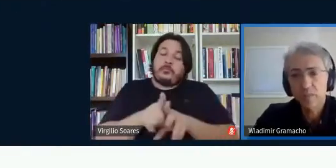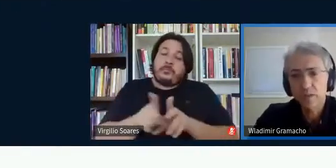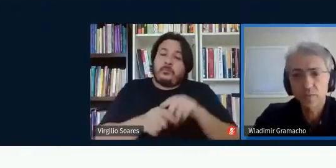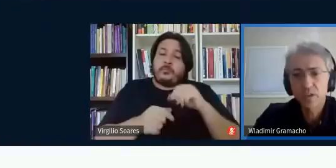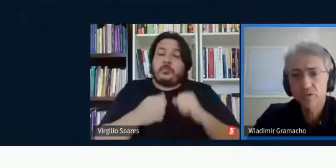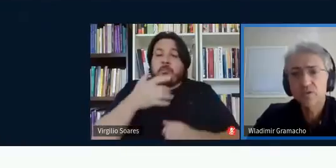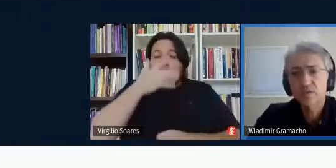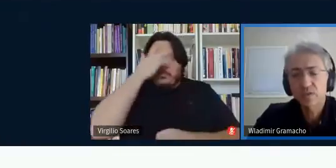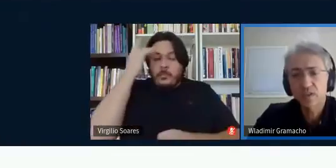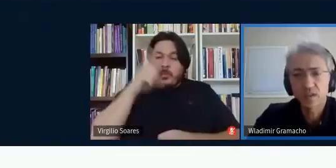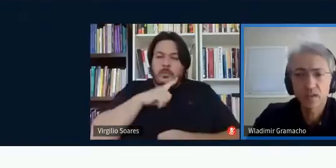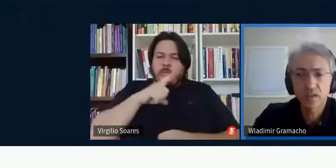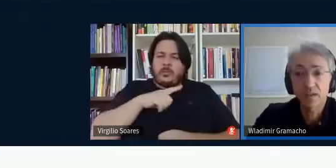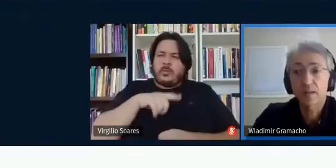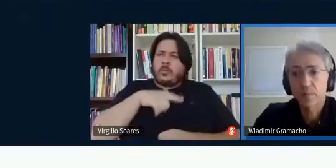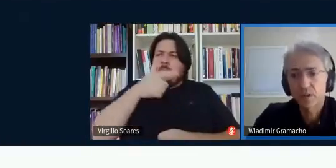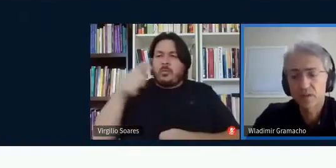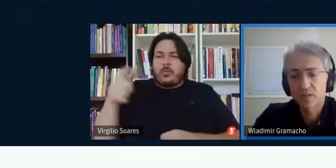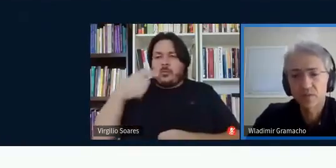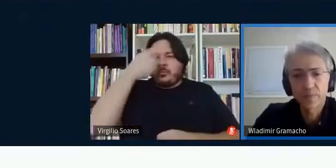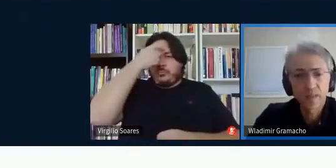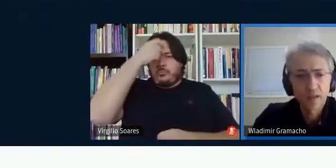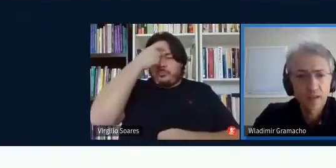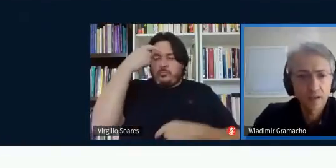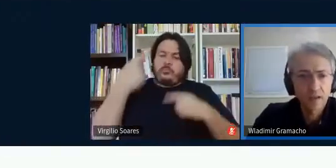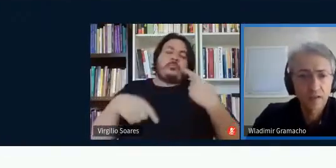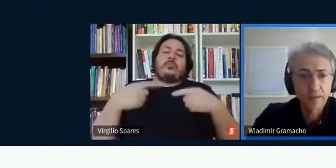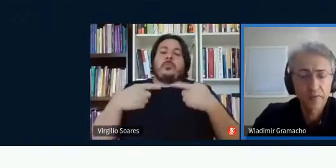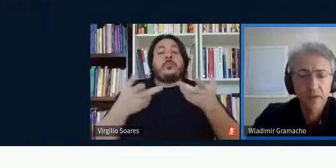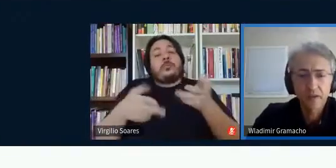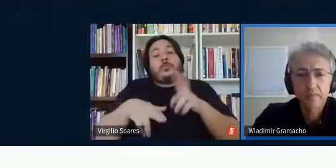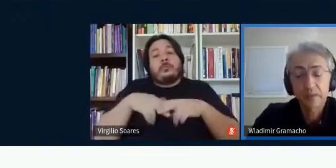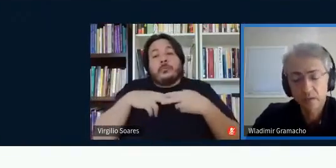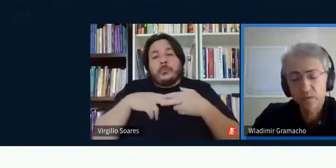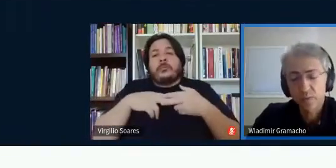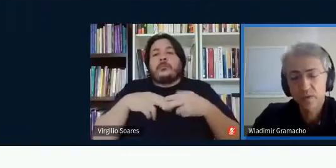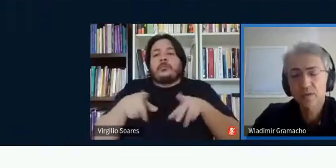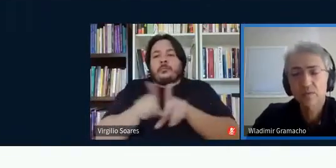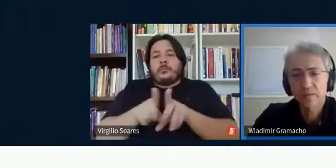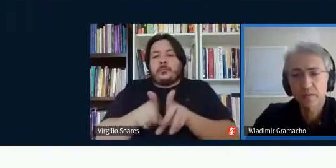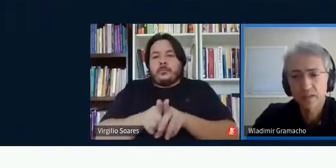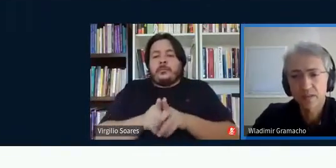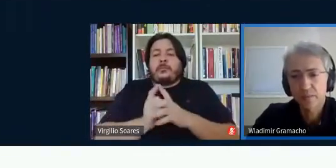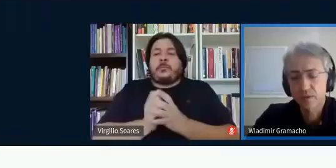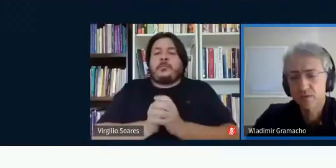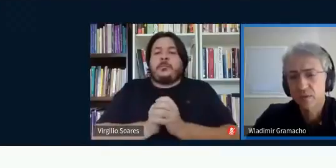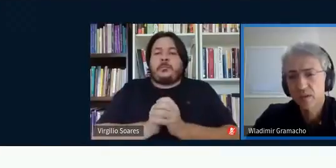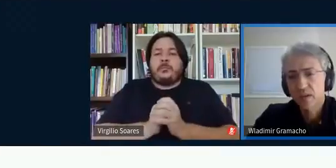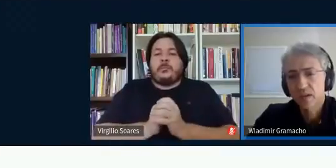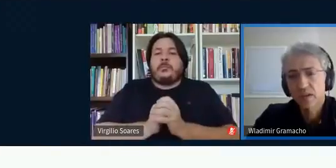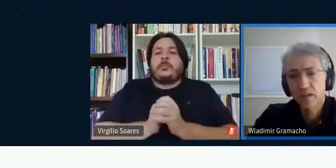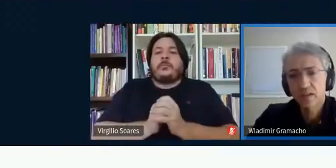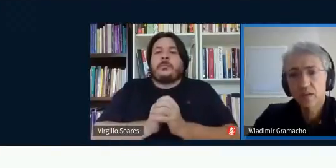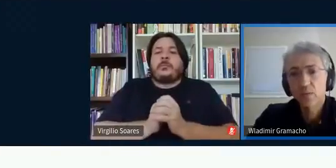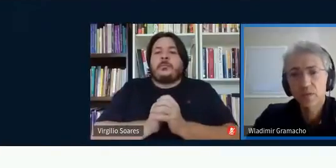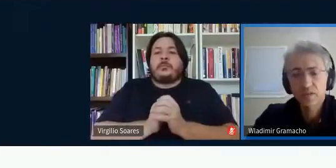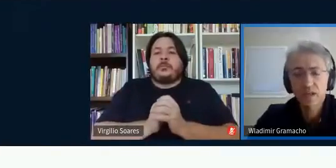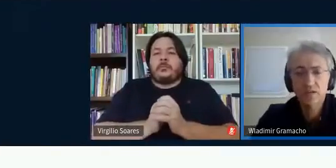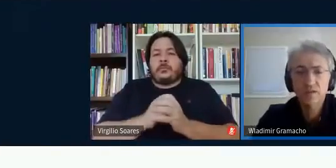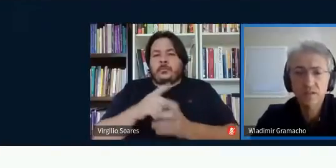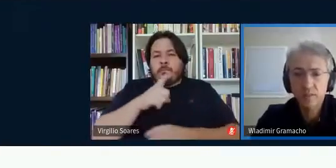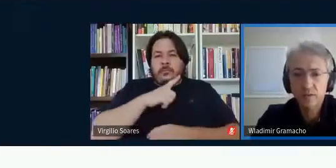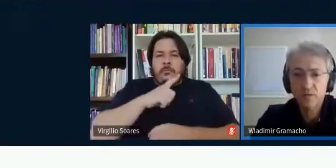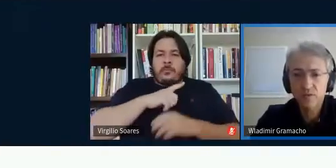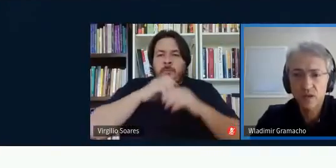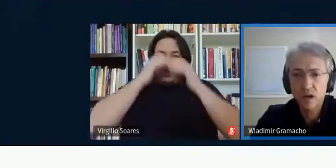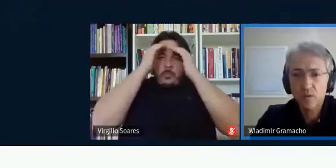outros alinhamentos políticos, enfim, que até por isso também, mas não só por isso, enfim, mas até por isso, têm cumprido as regras